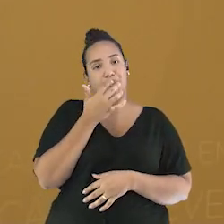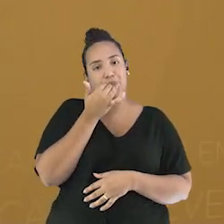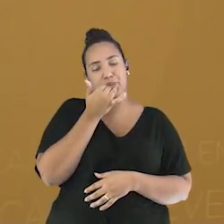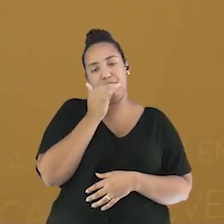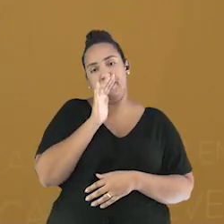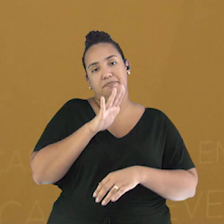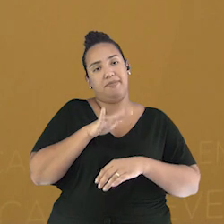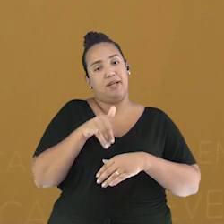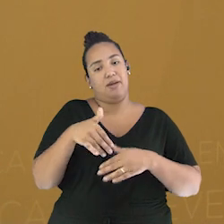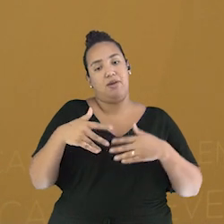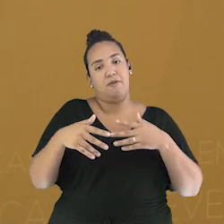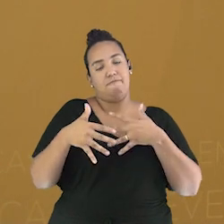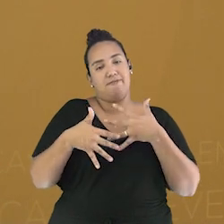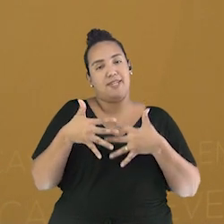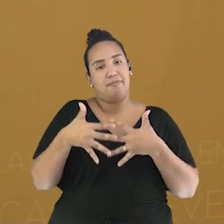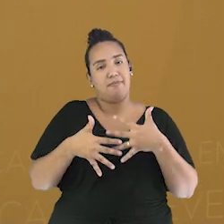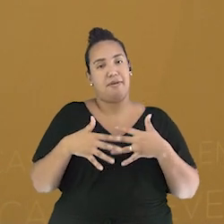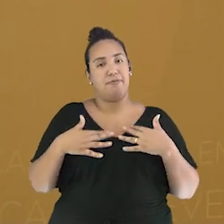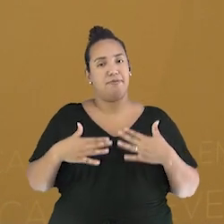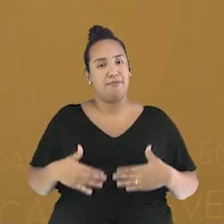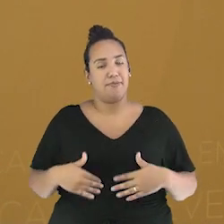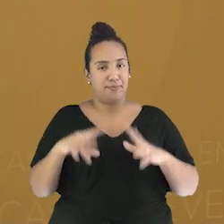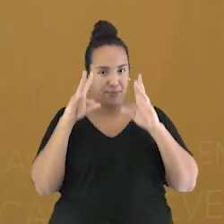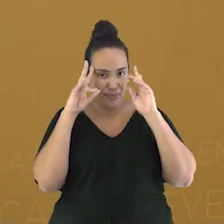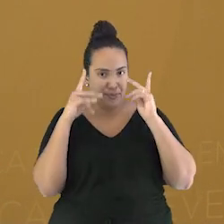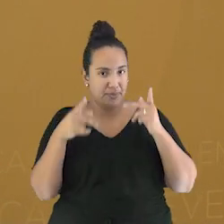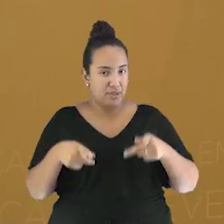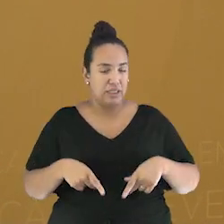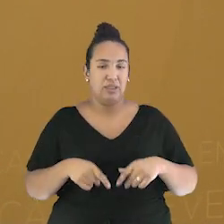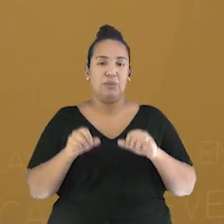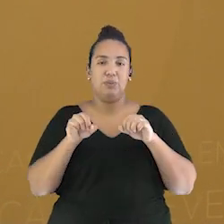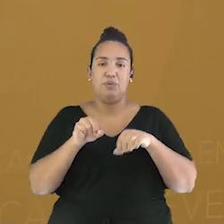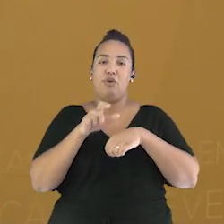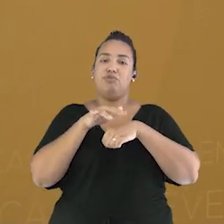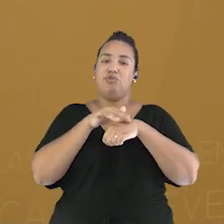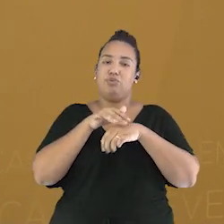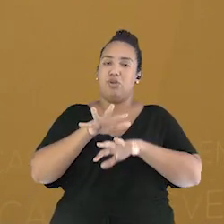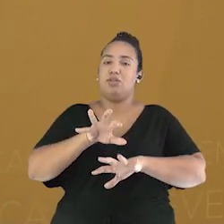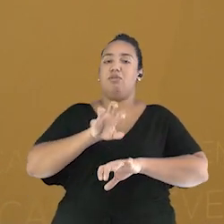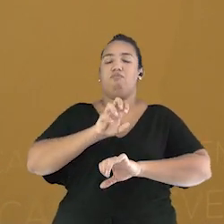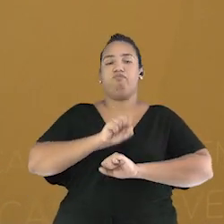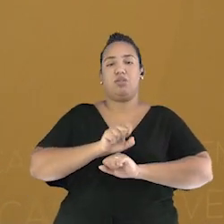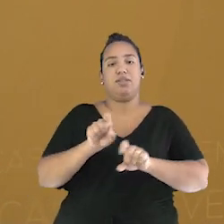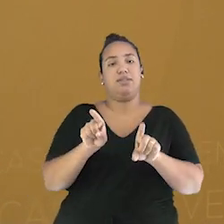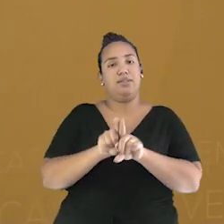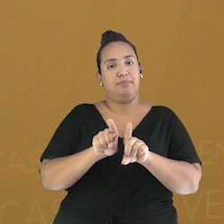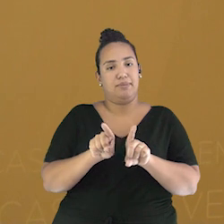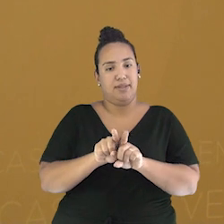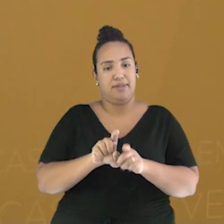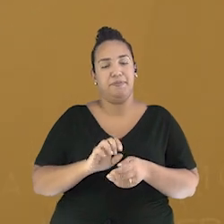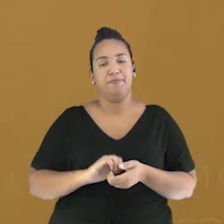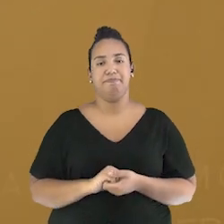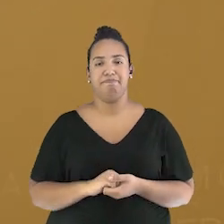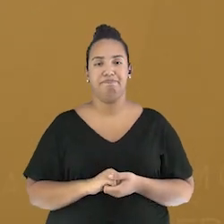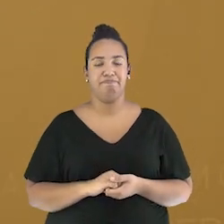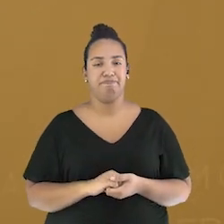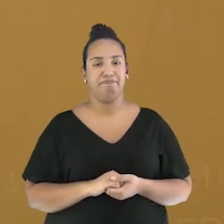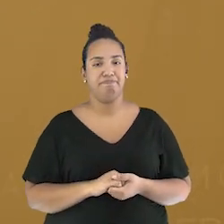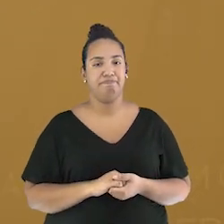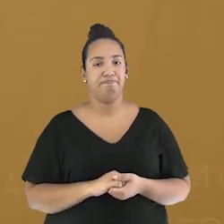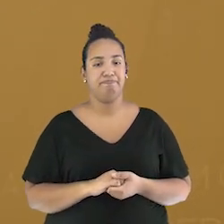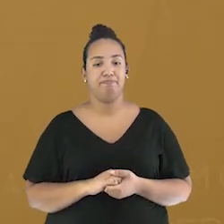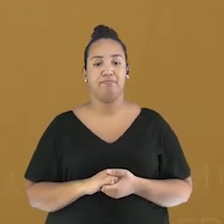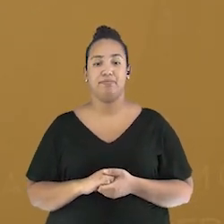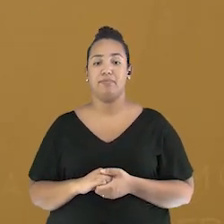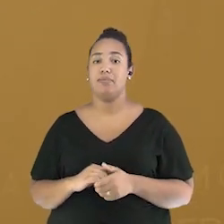o consumo humano. E também podemos ficar doentes se comemos os alimentos deste jeito. E ainda